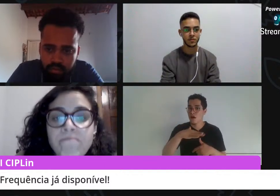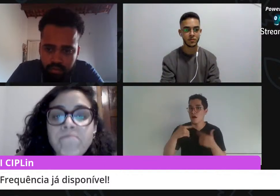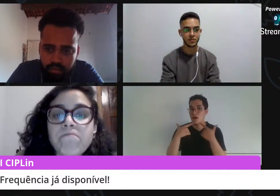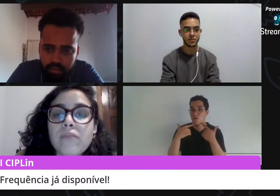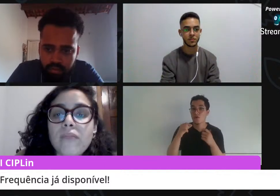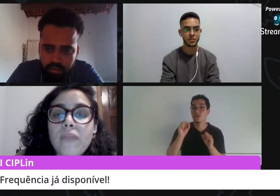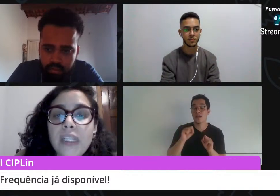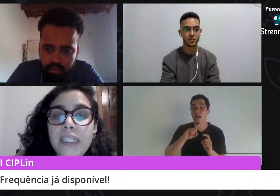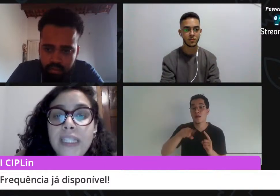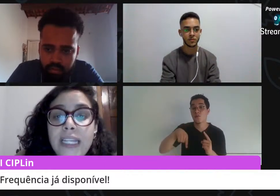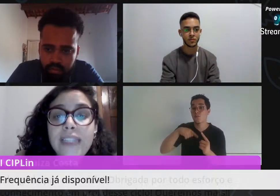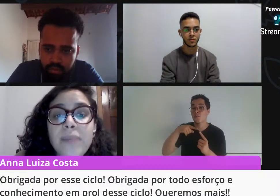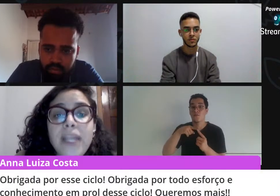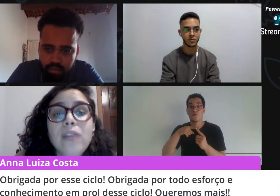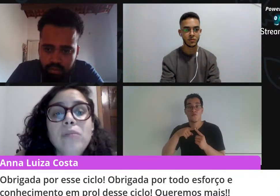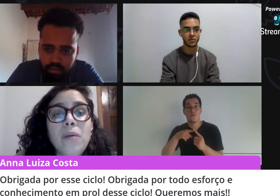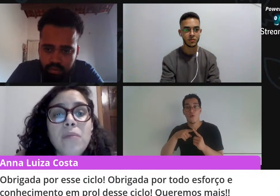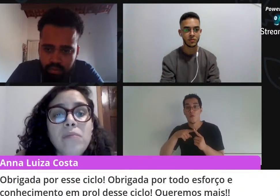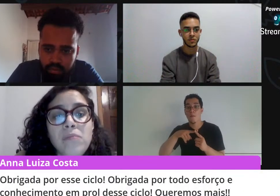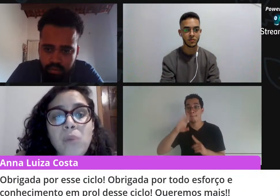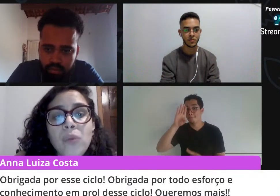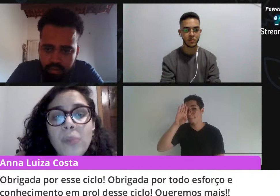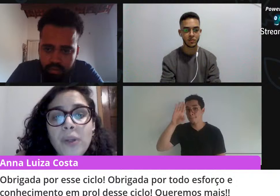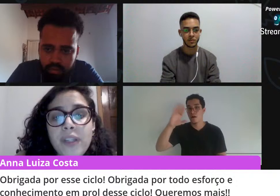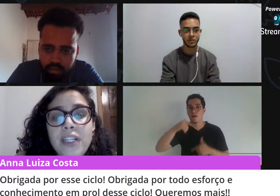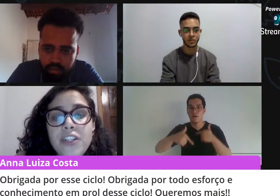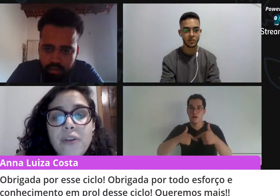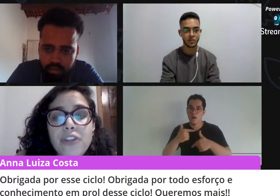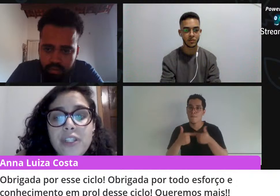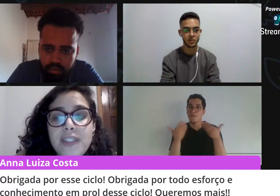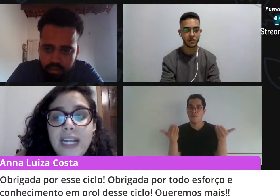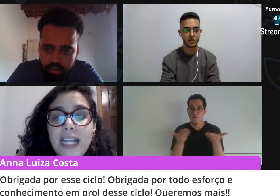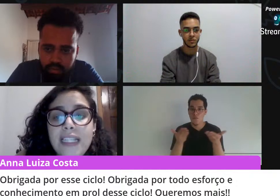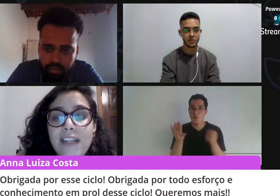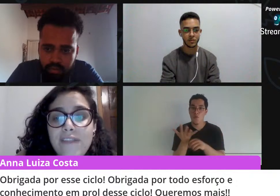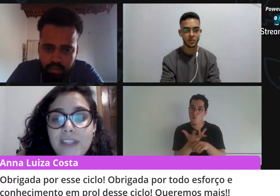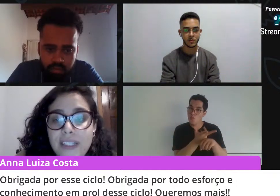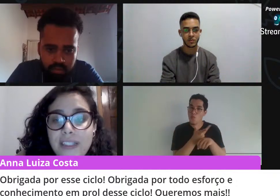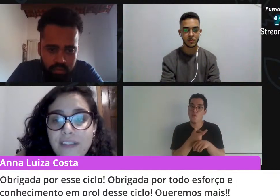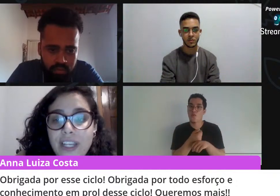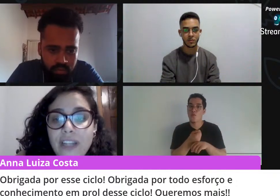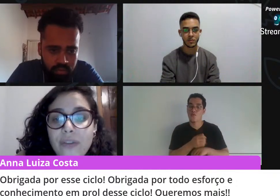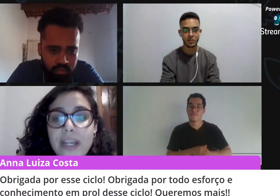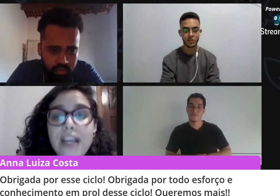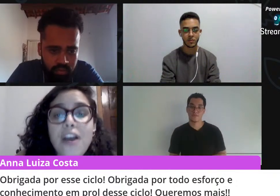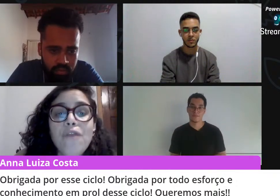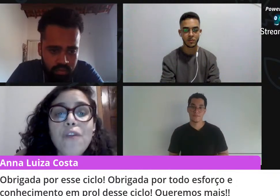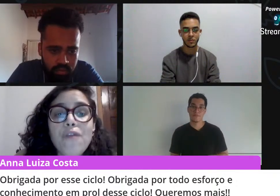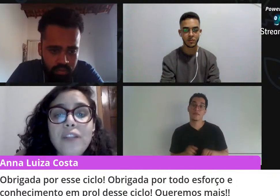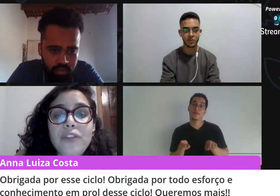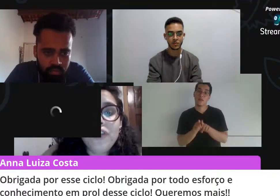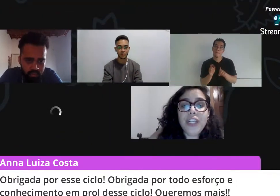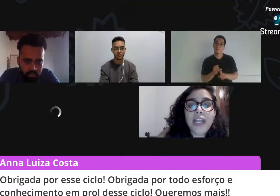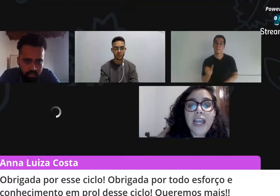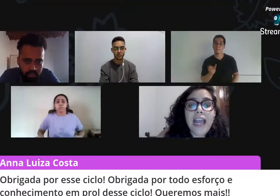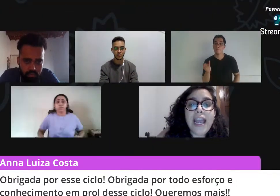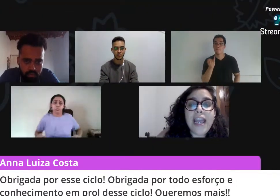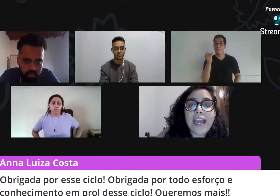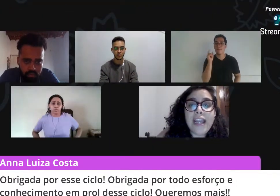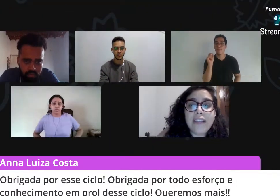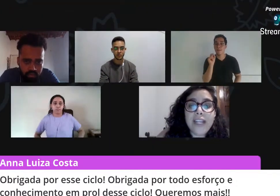né. E aí também um ponto importante que eu acho que destacar da relevância desse evento, né, foi o fato de